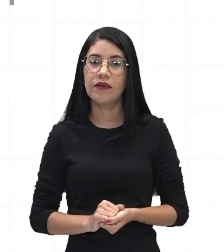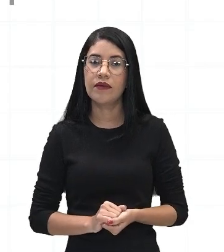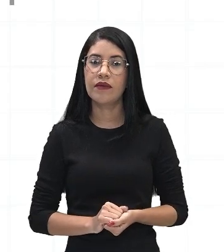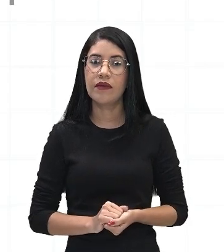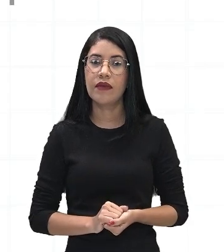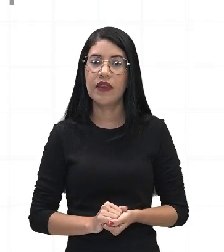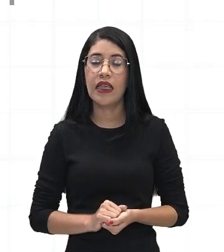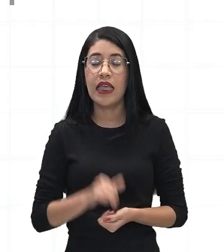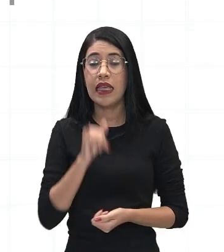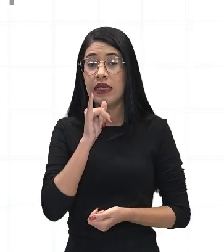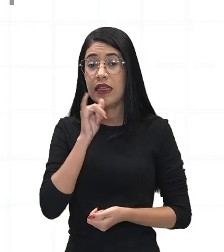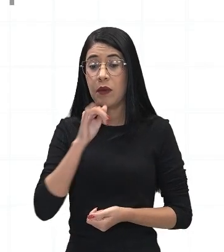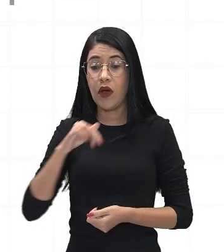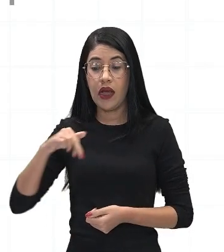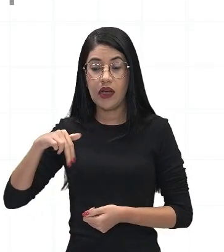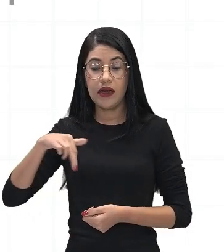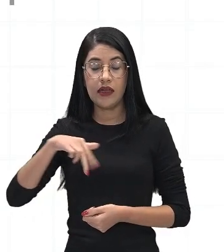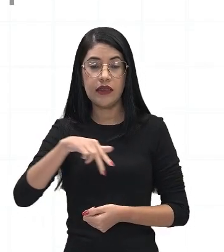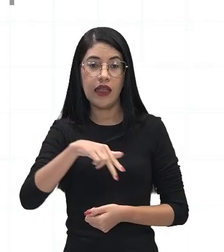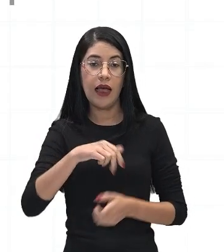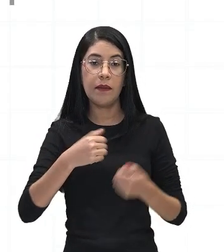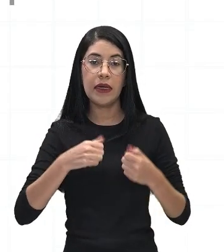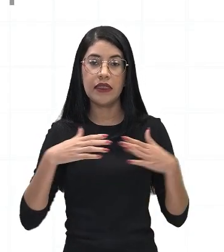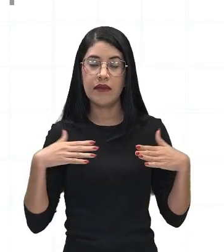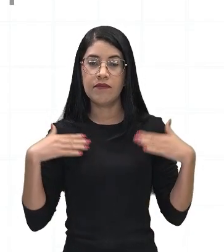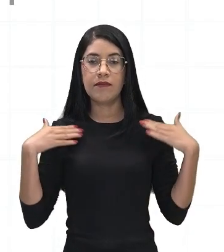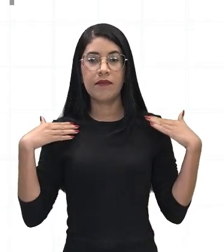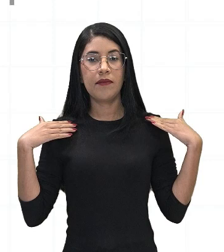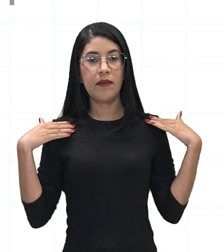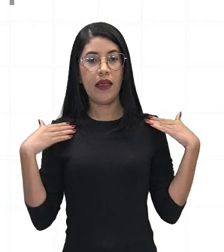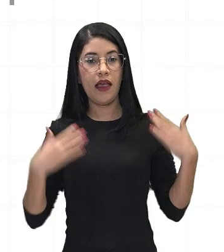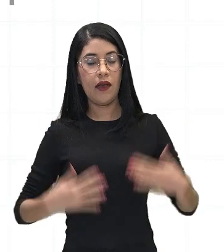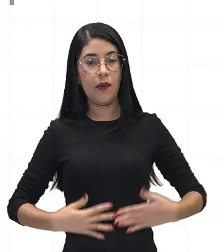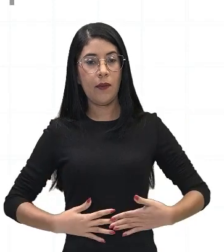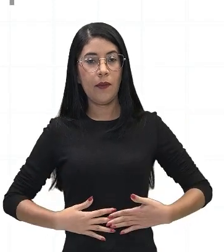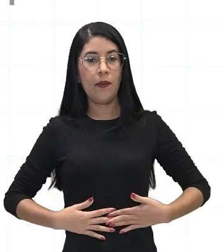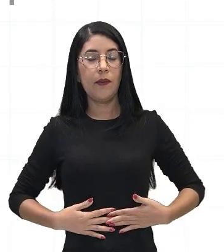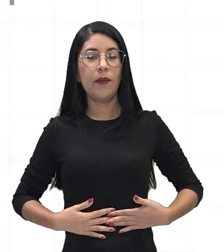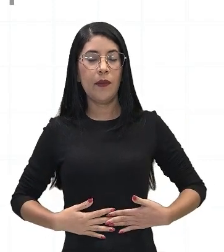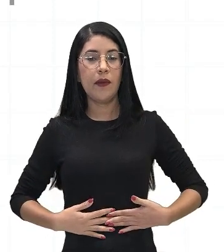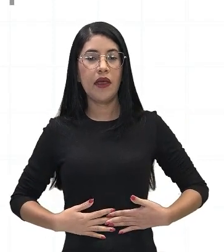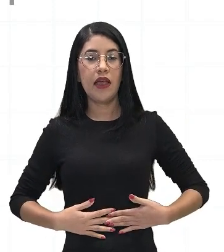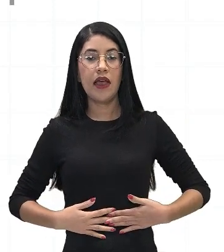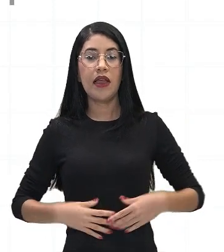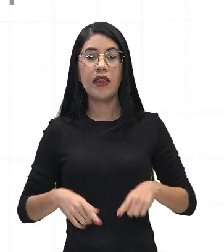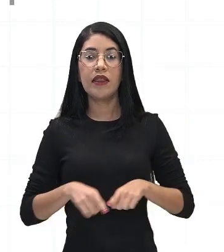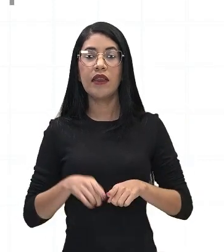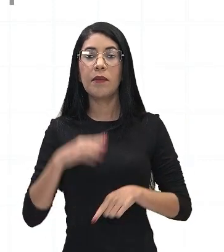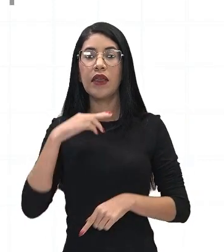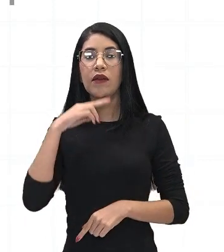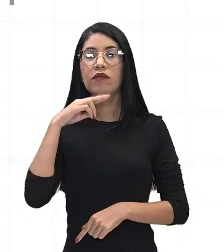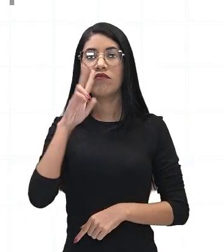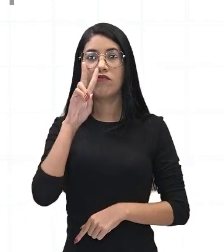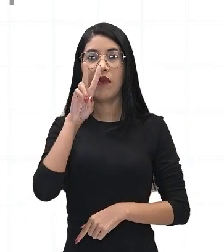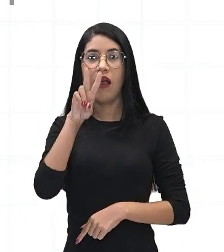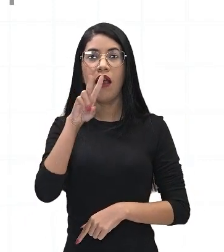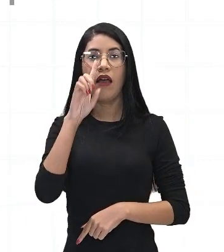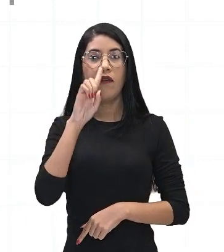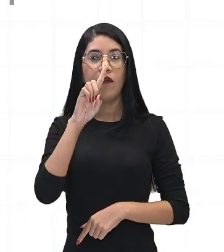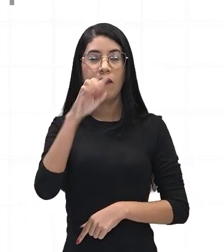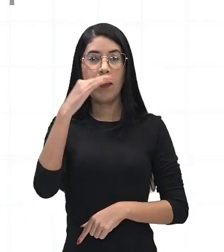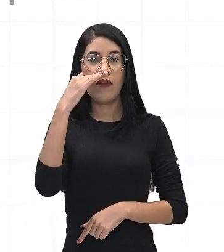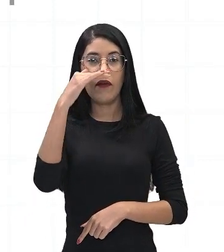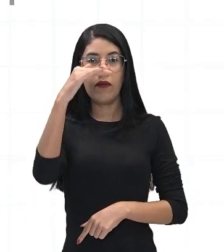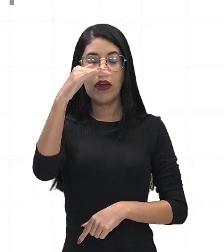for andar, por exemplo, você vai manter as costas retas, o abdômen contraído e o olhar para frente. Quando você tiver que